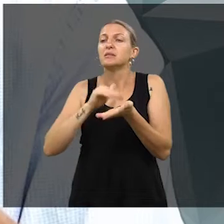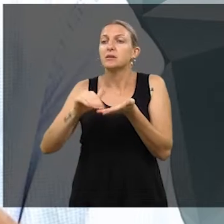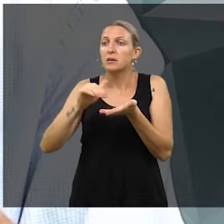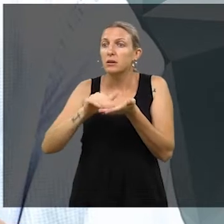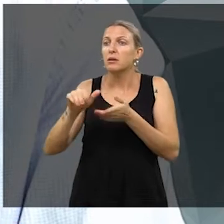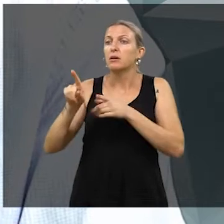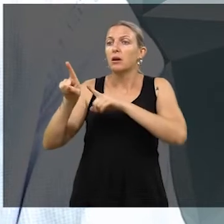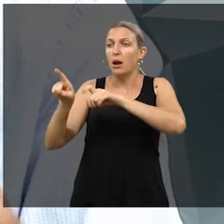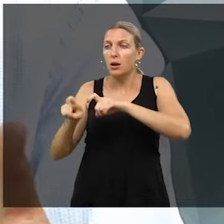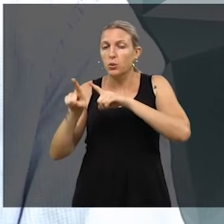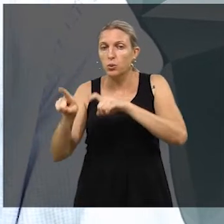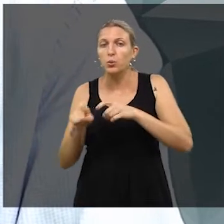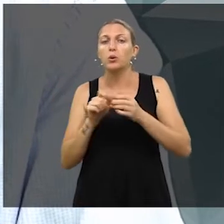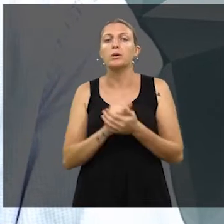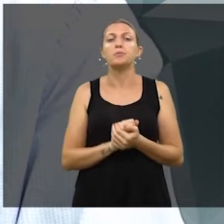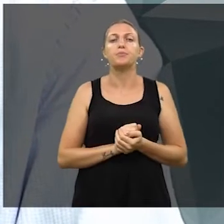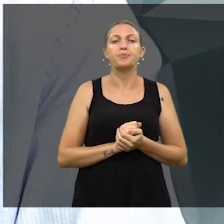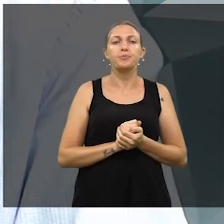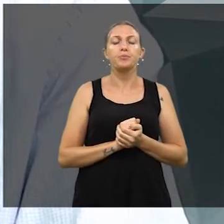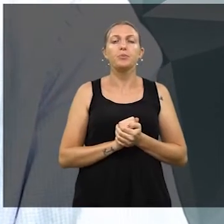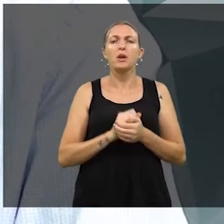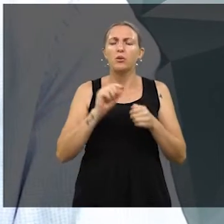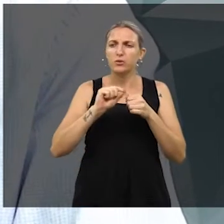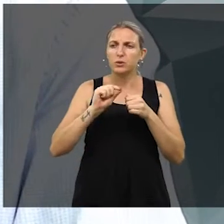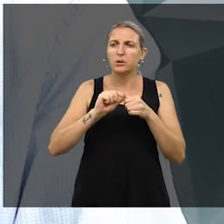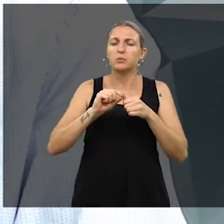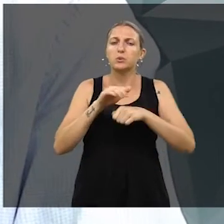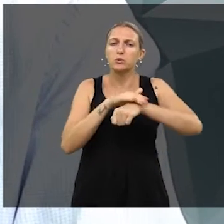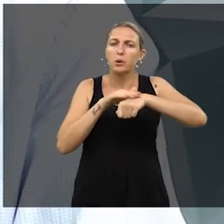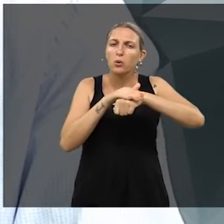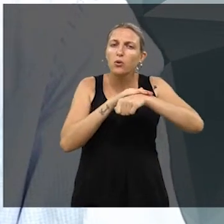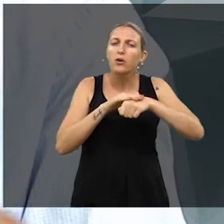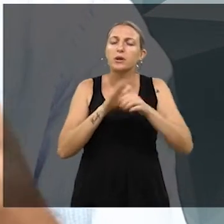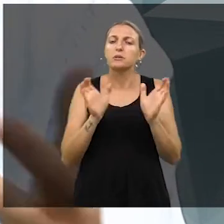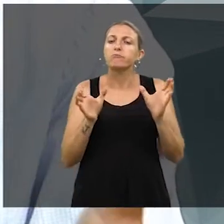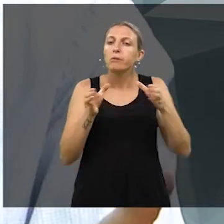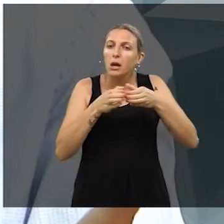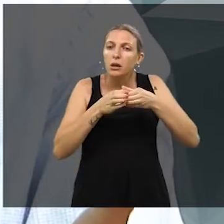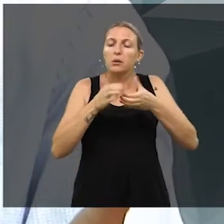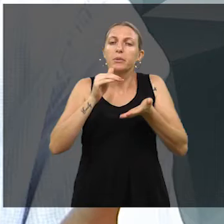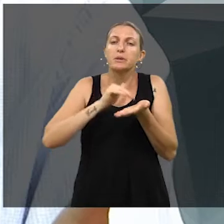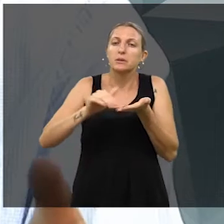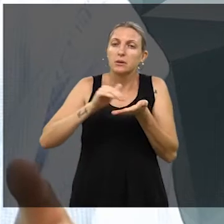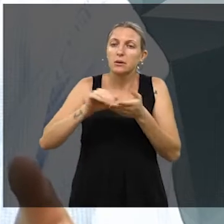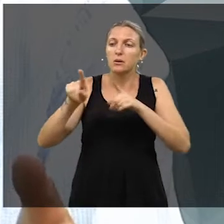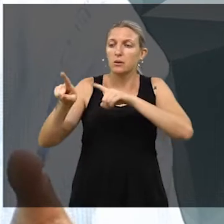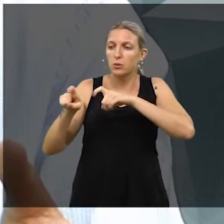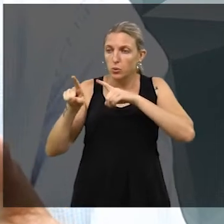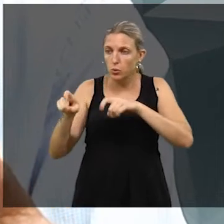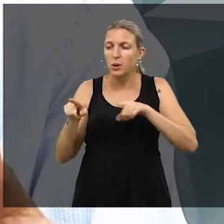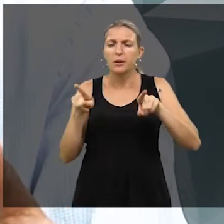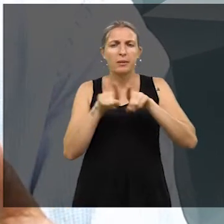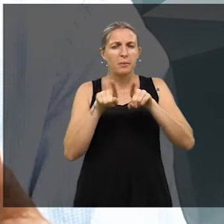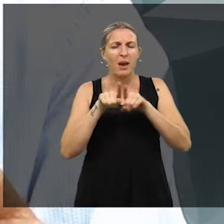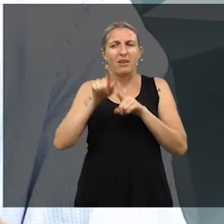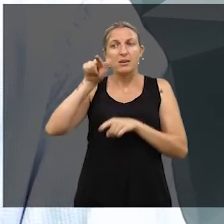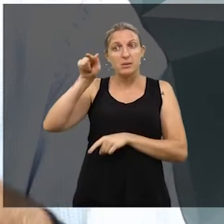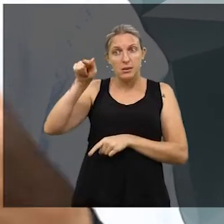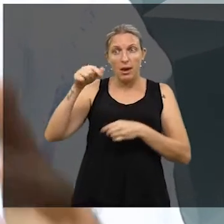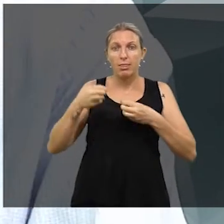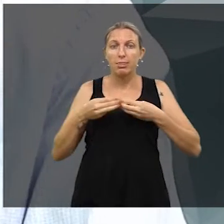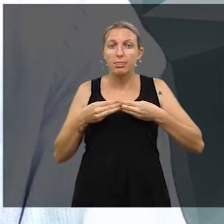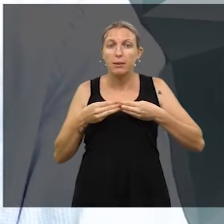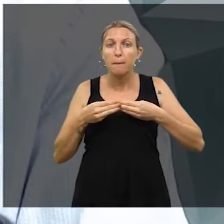agricultura, numa conversa que a gente fez aí com a equipe da Secretaria da Agricultura. Mais 7 moções que a gente fez, né, então